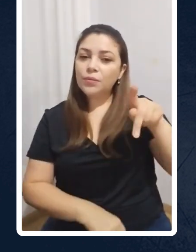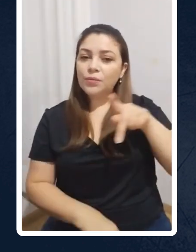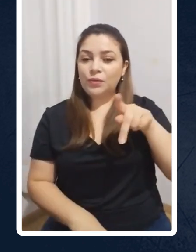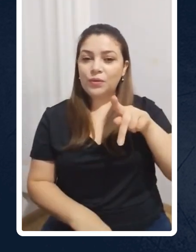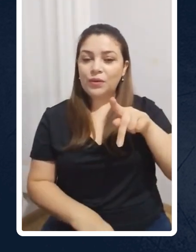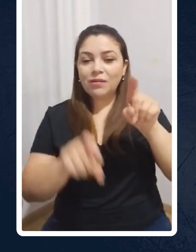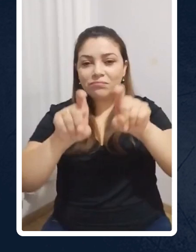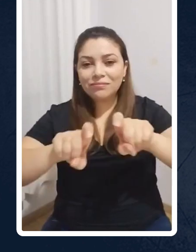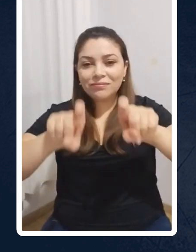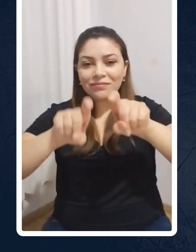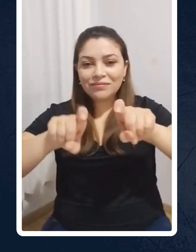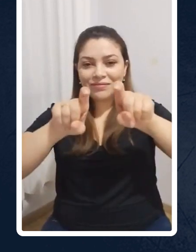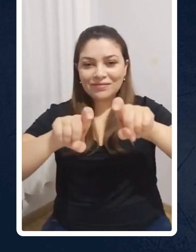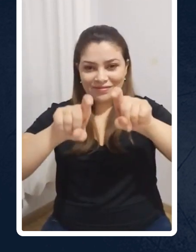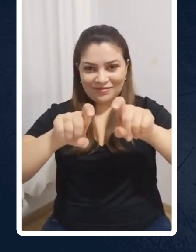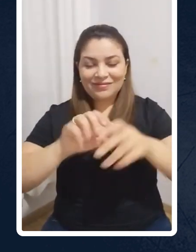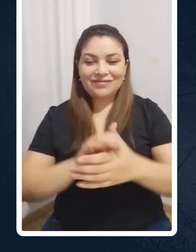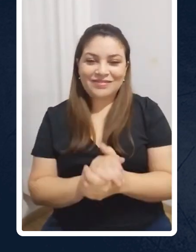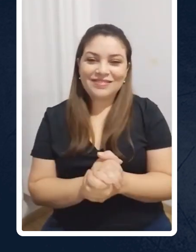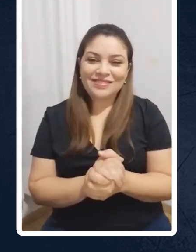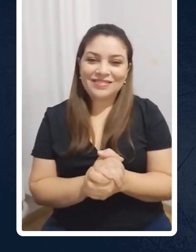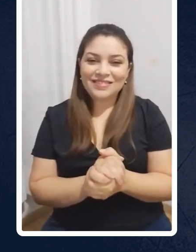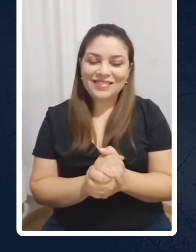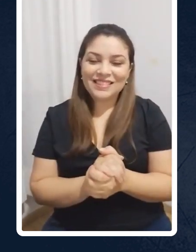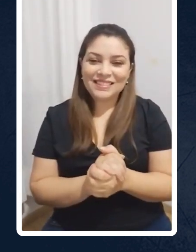um bom tempo, tanto no primeiro como no segundo grau.